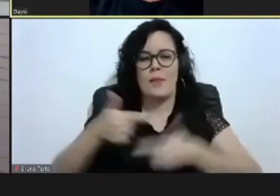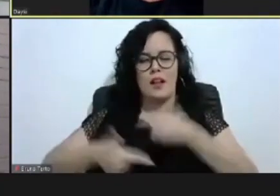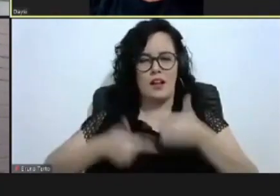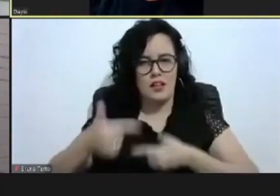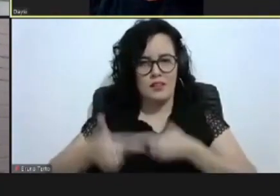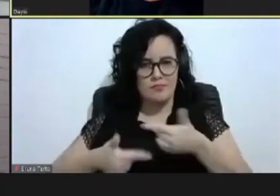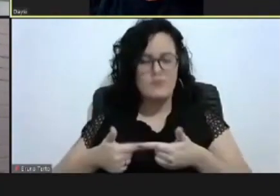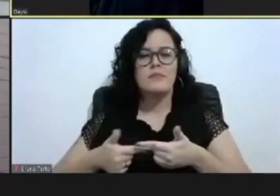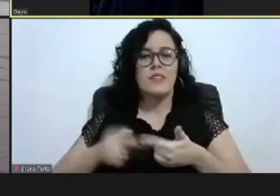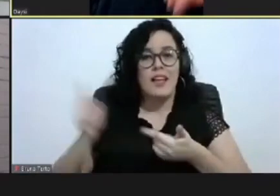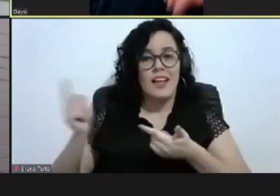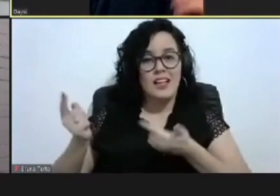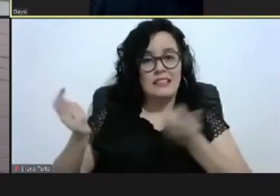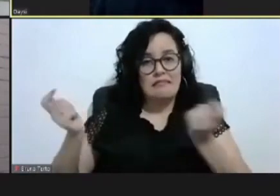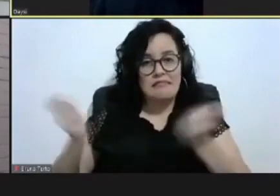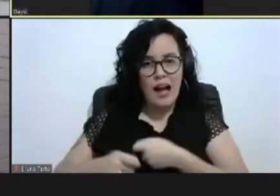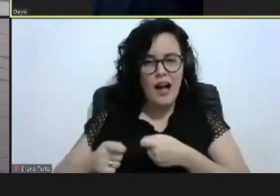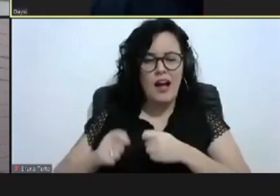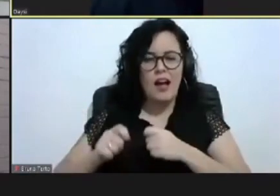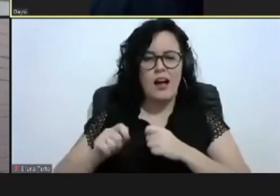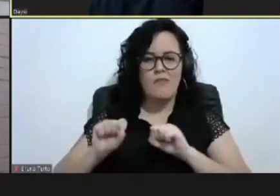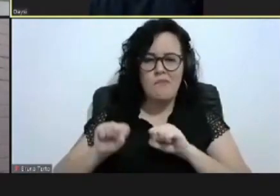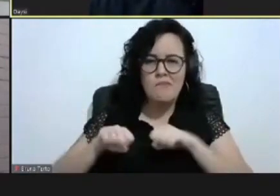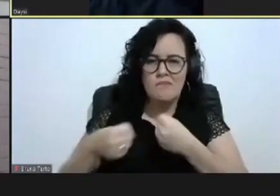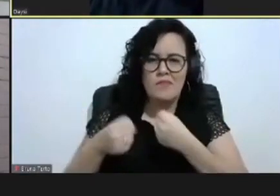força jovem, né? Porque,